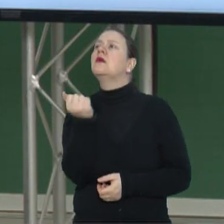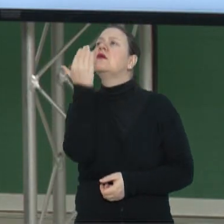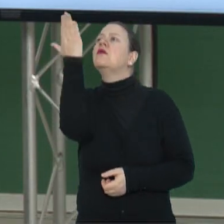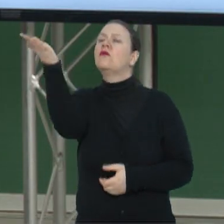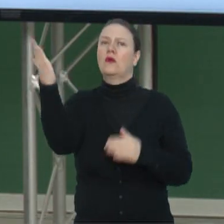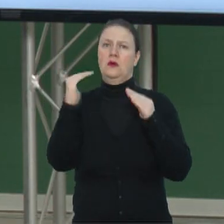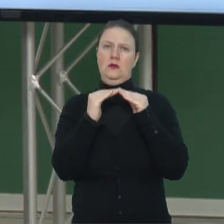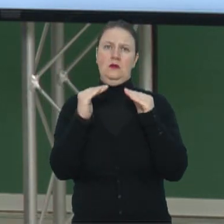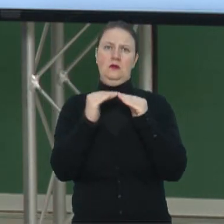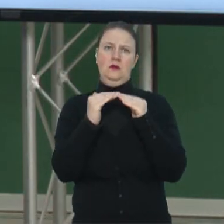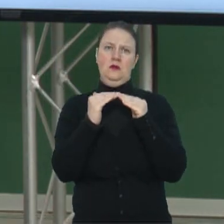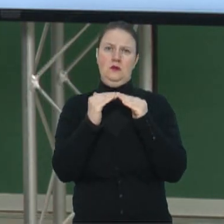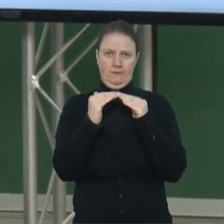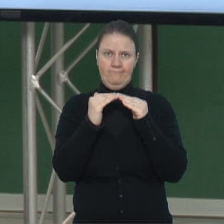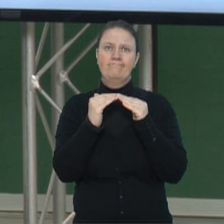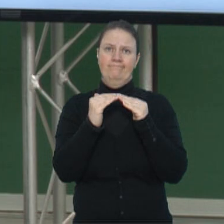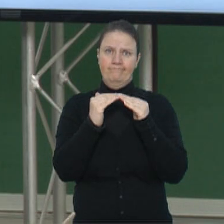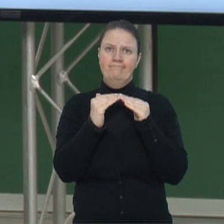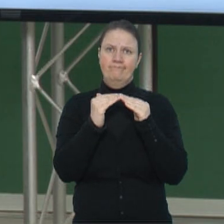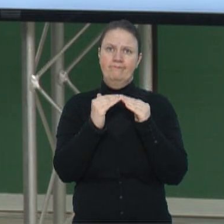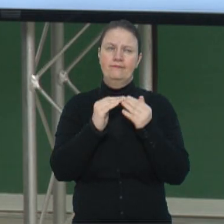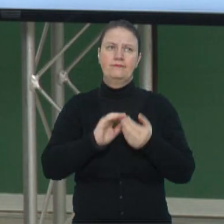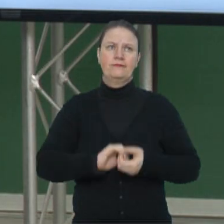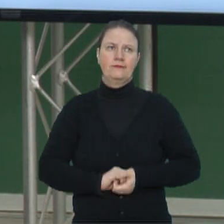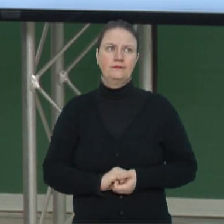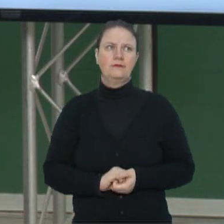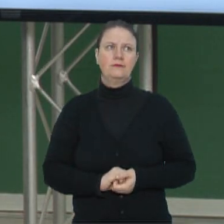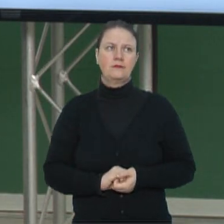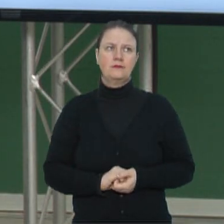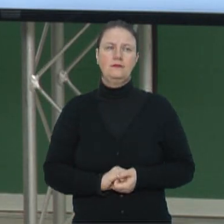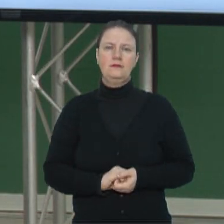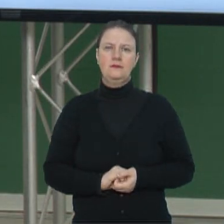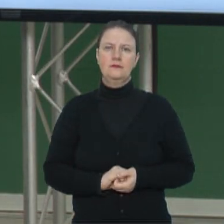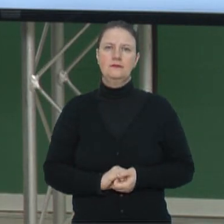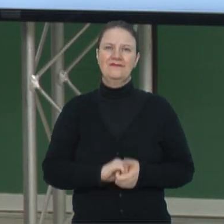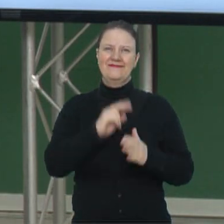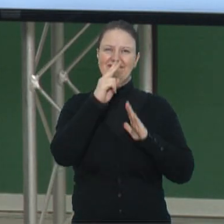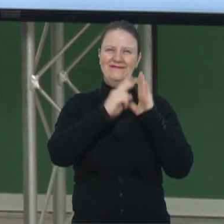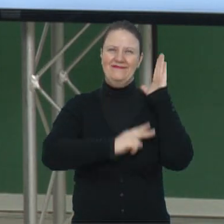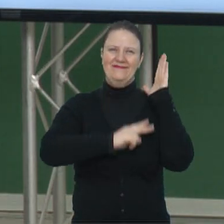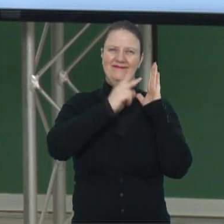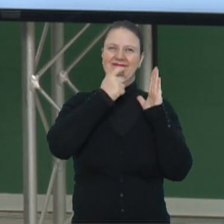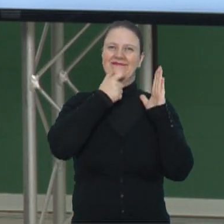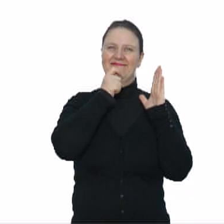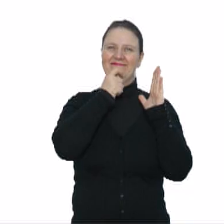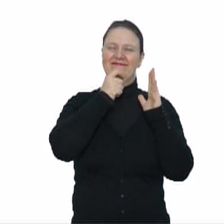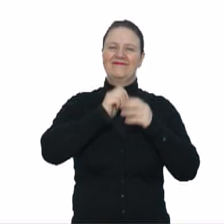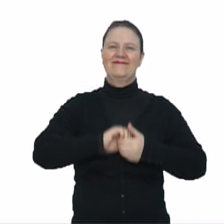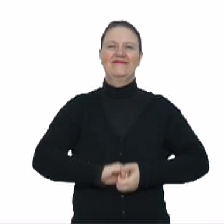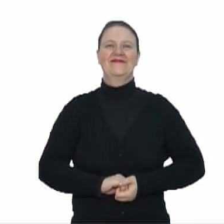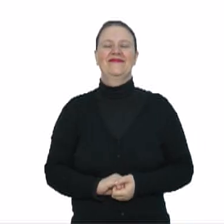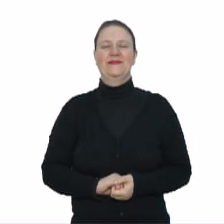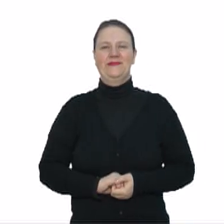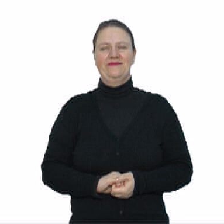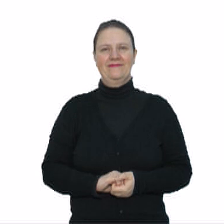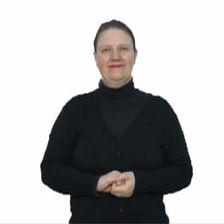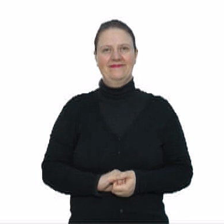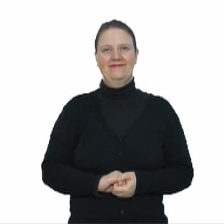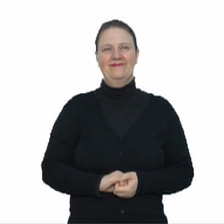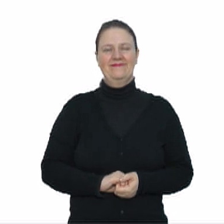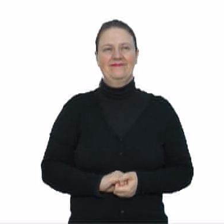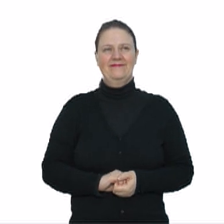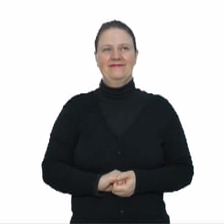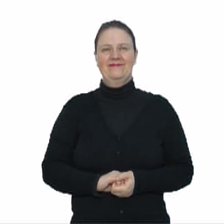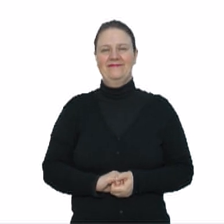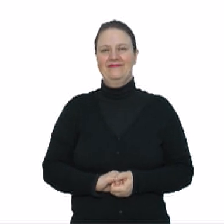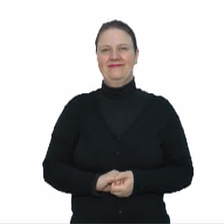de fora. By the time he is 6 years old, your child would have inhaled the